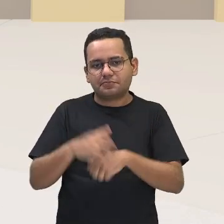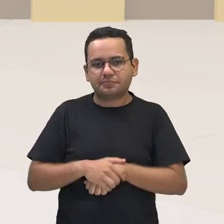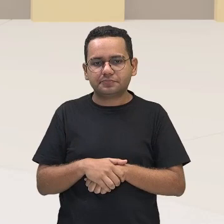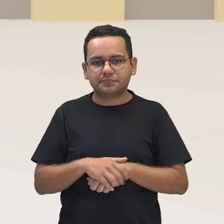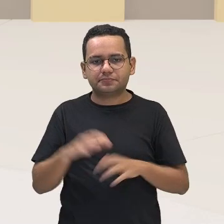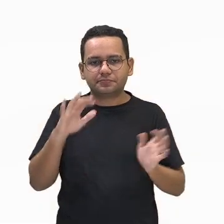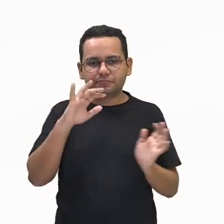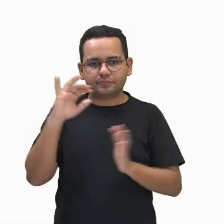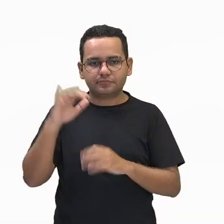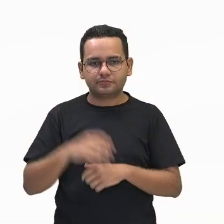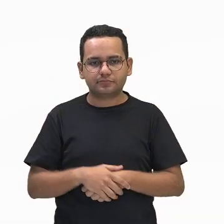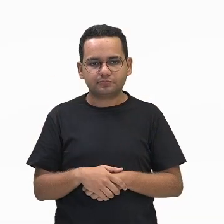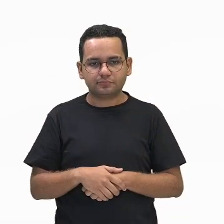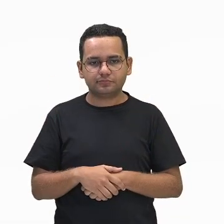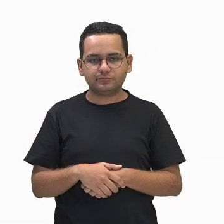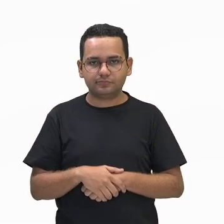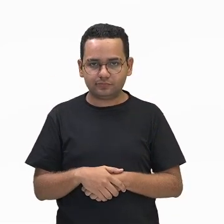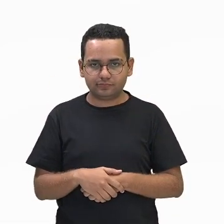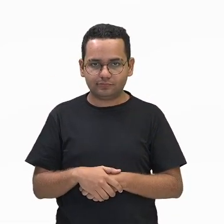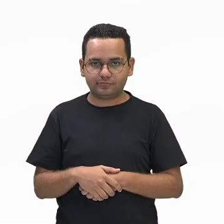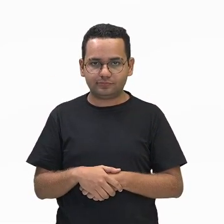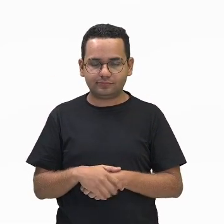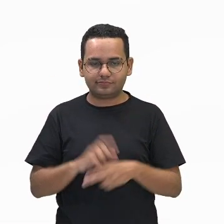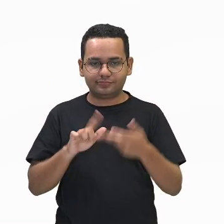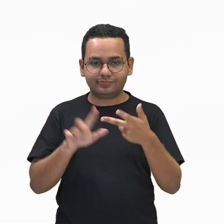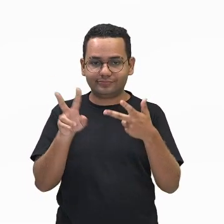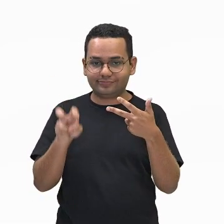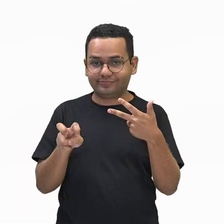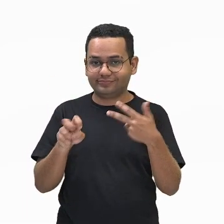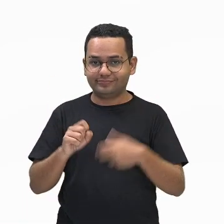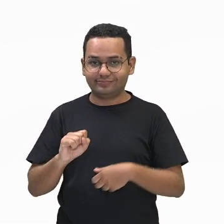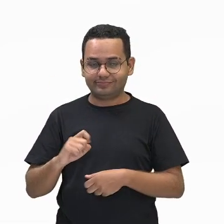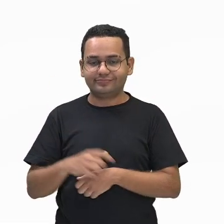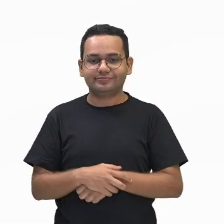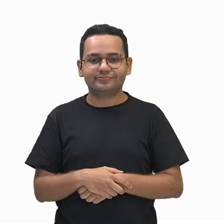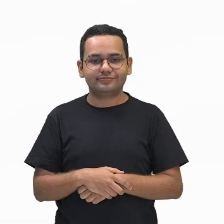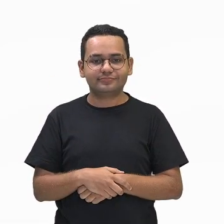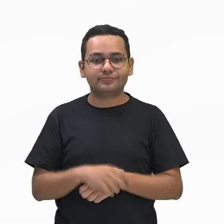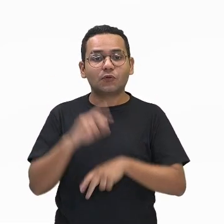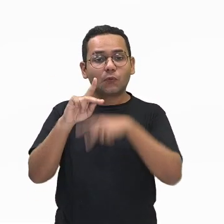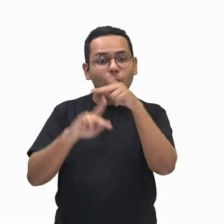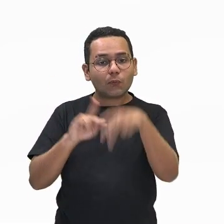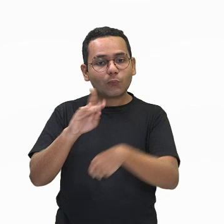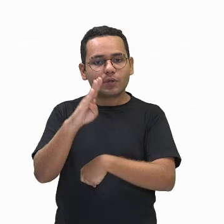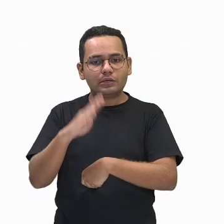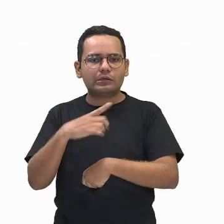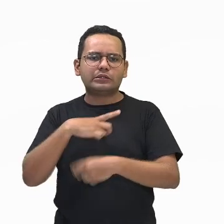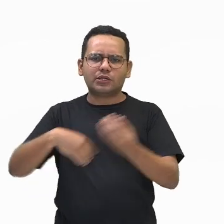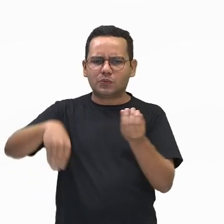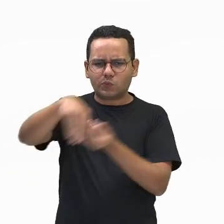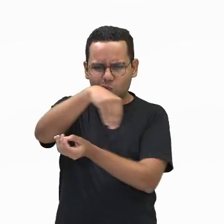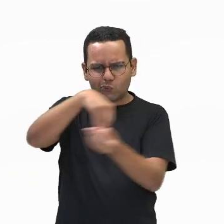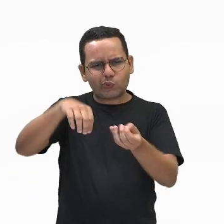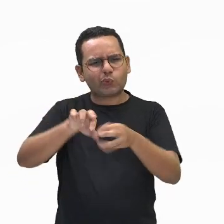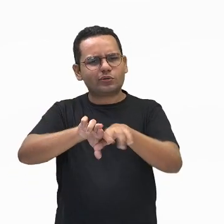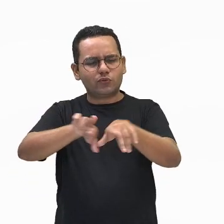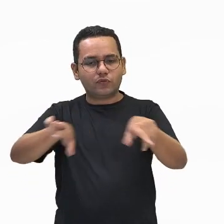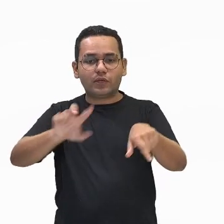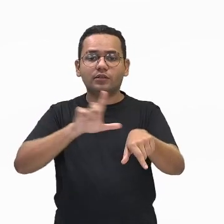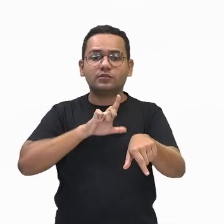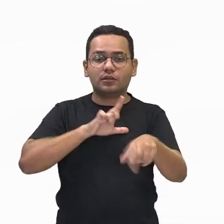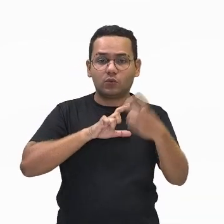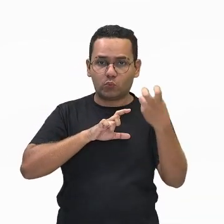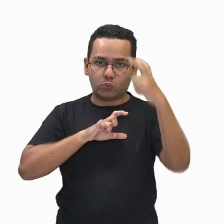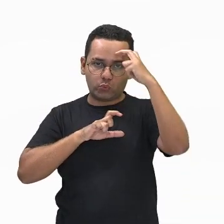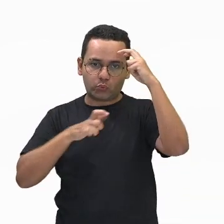subtema 8, o povo brasileiro tornou-se uma grande mistura, tanto cultural e religiosa